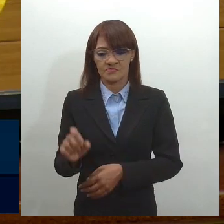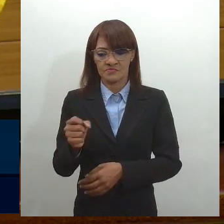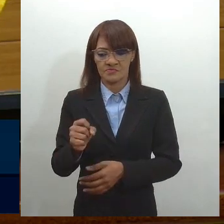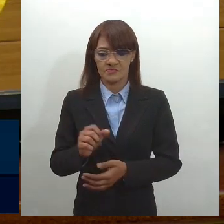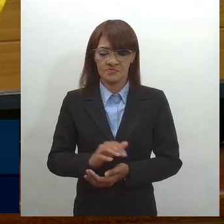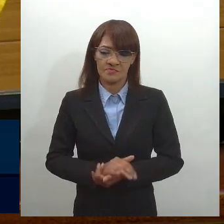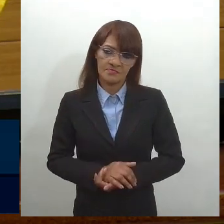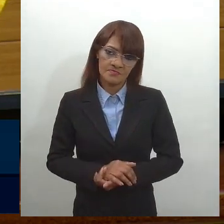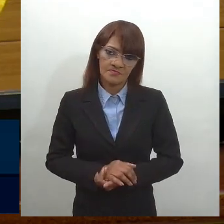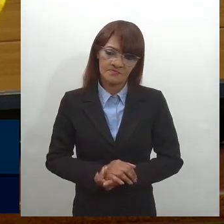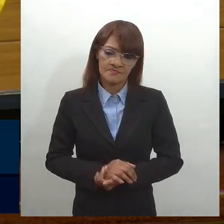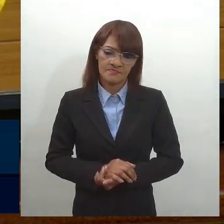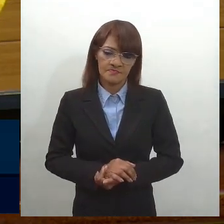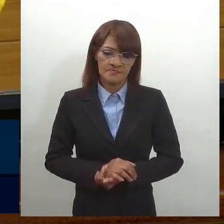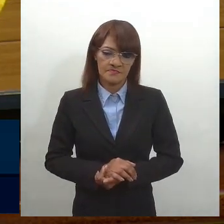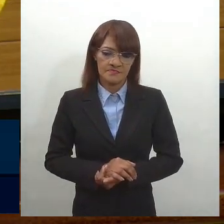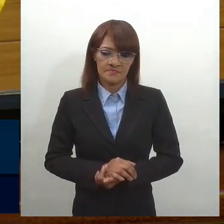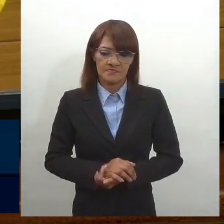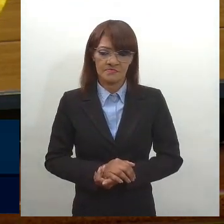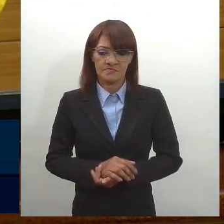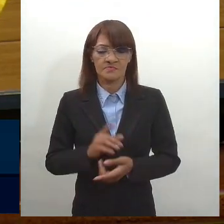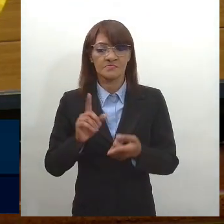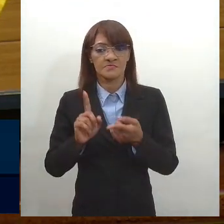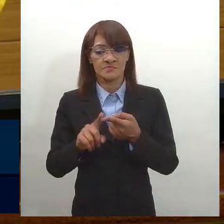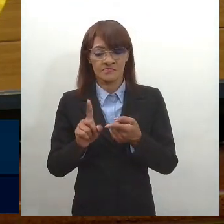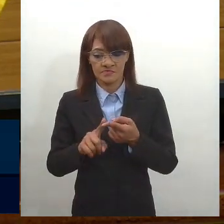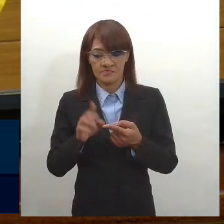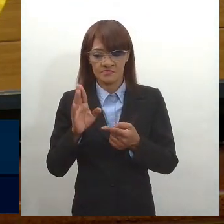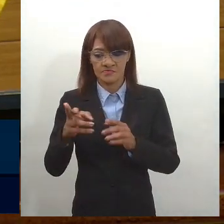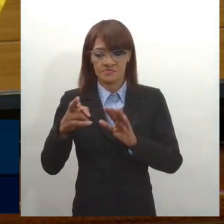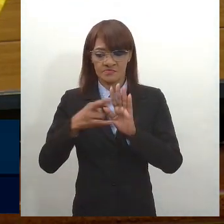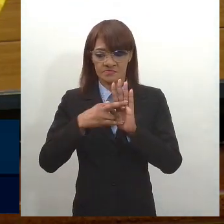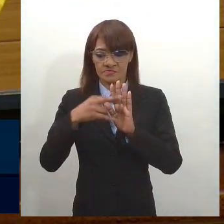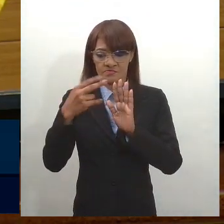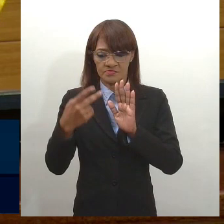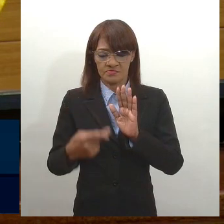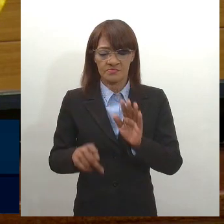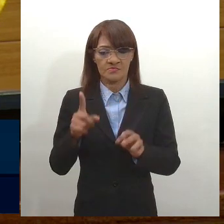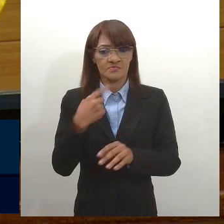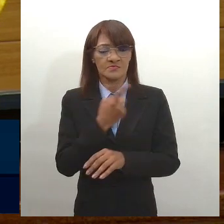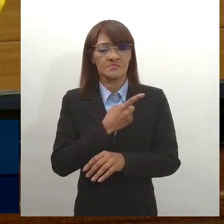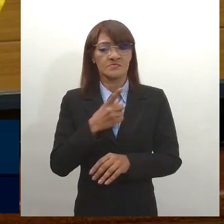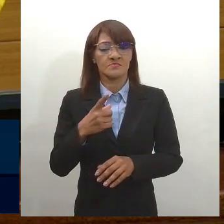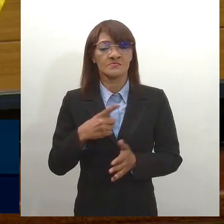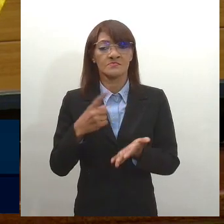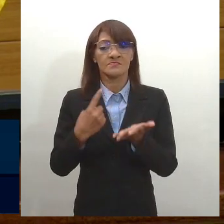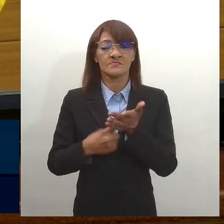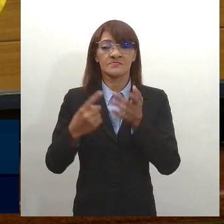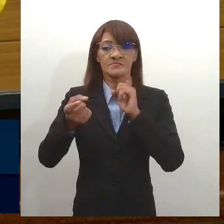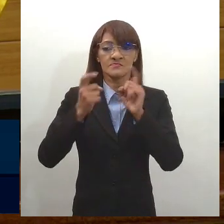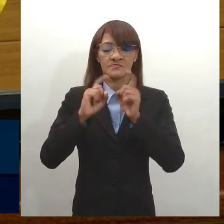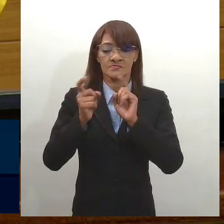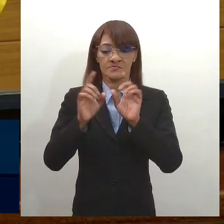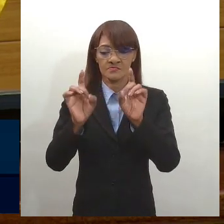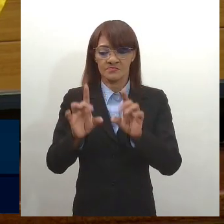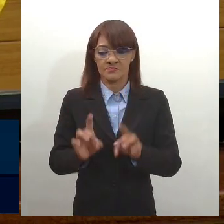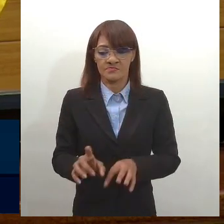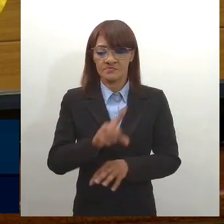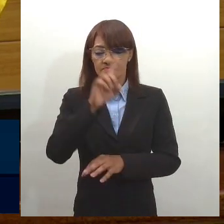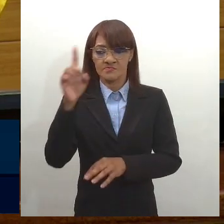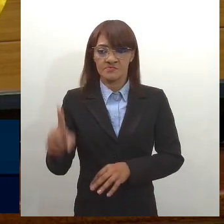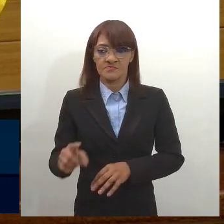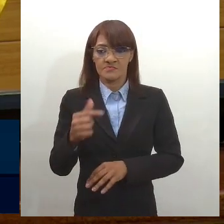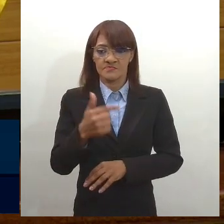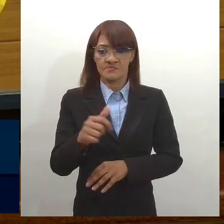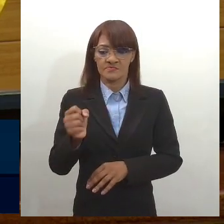Com fundamento na competência regimental que nos é conferida, convoco uma sessão especial para o dia 28 de novembro de 2023, às